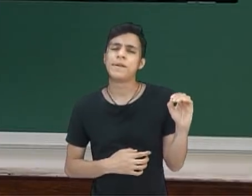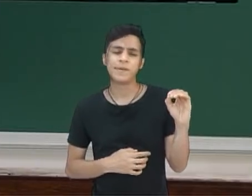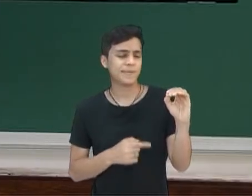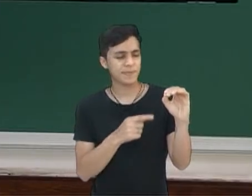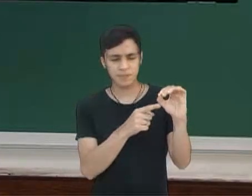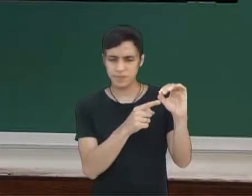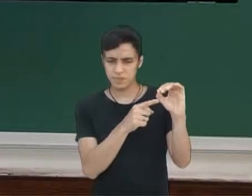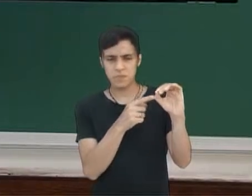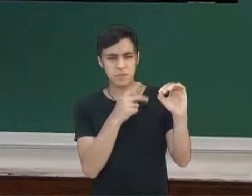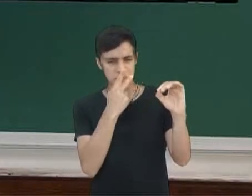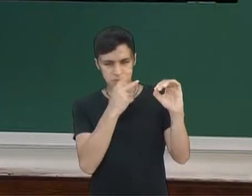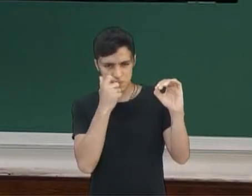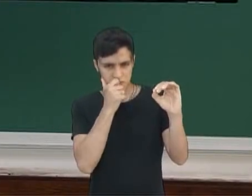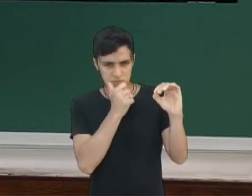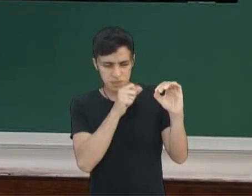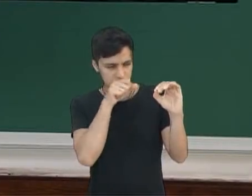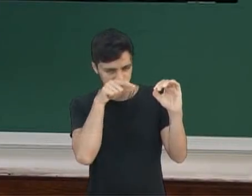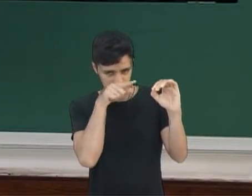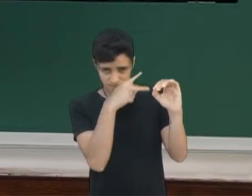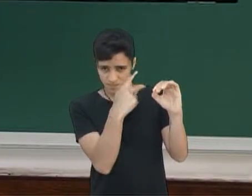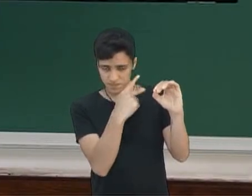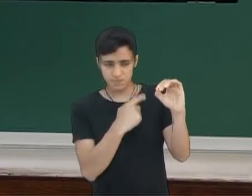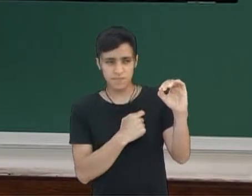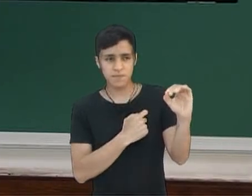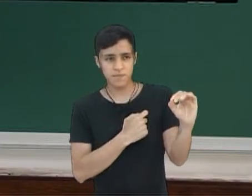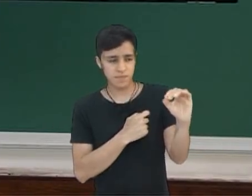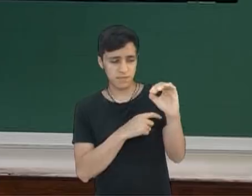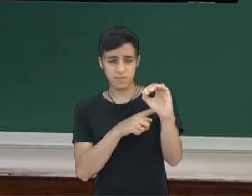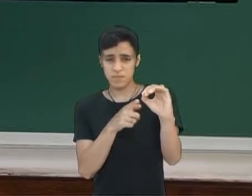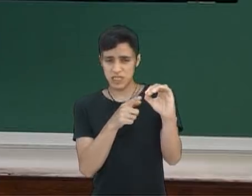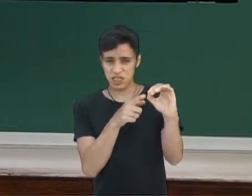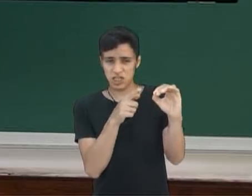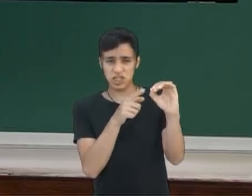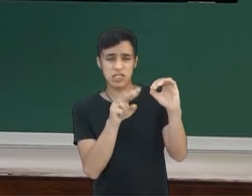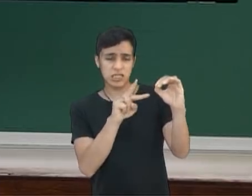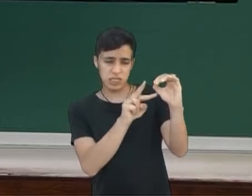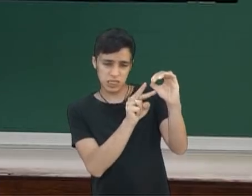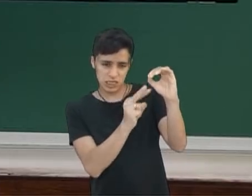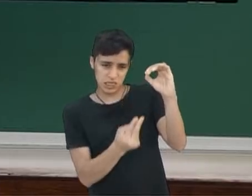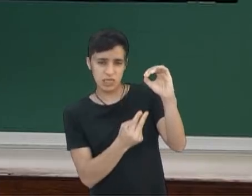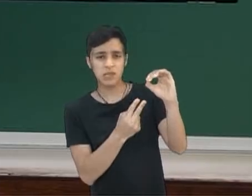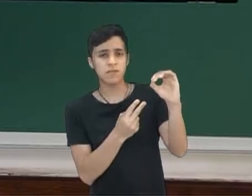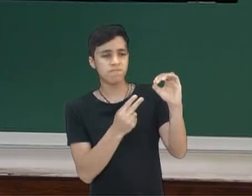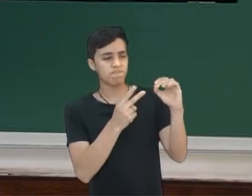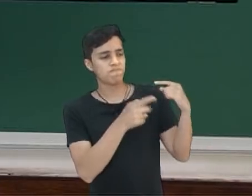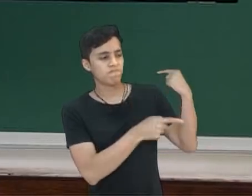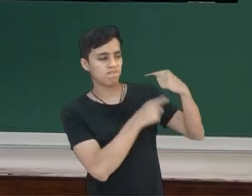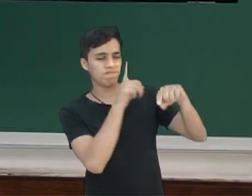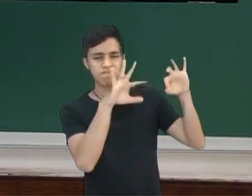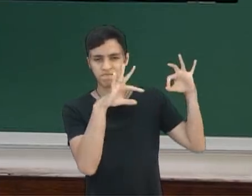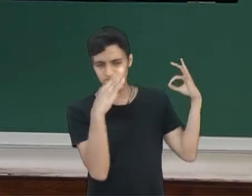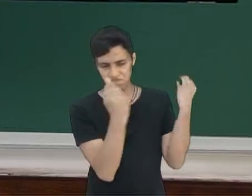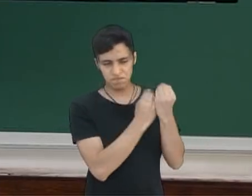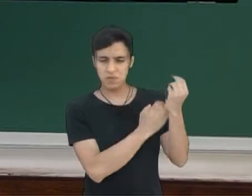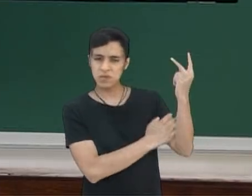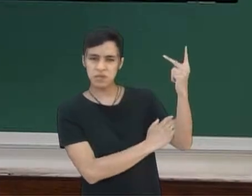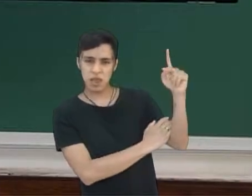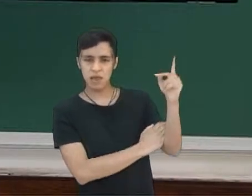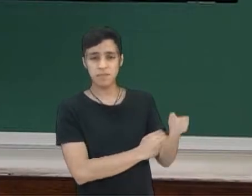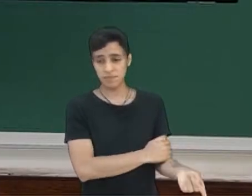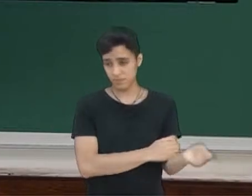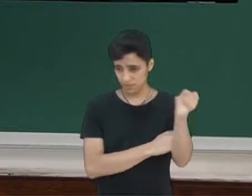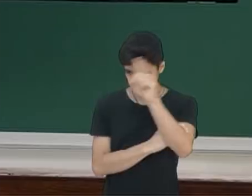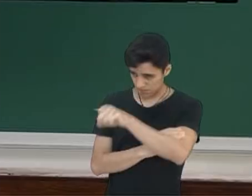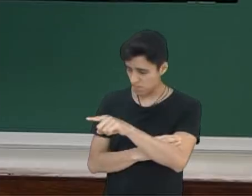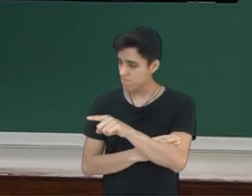era a célula, o gameta lá da nossa mãe, continha informações genéticas dela, da família dela. Lá no espermatozoide